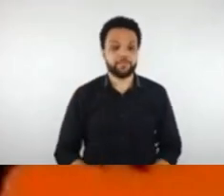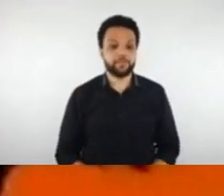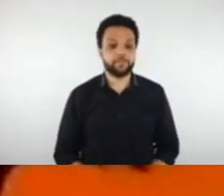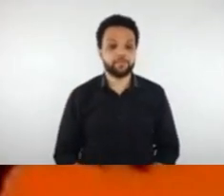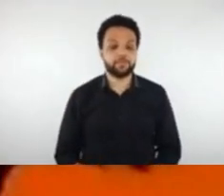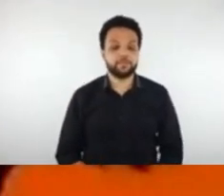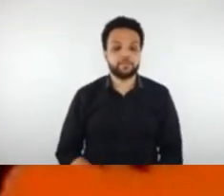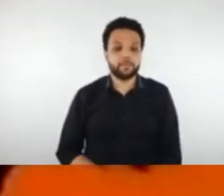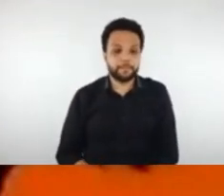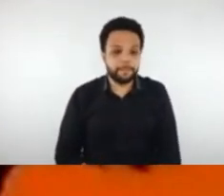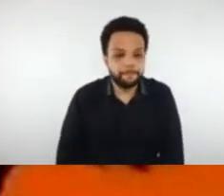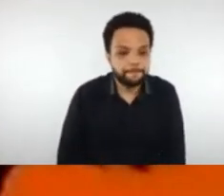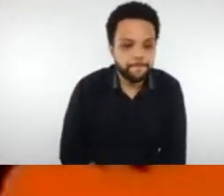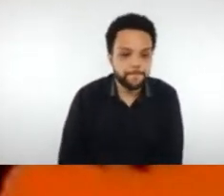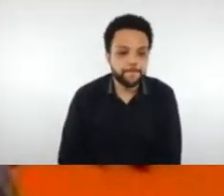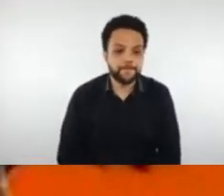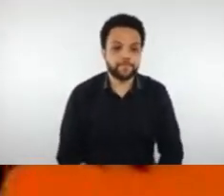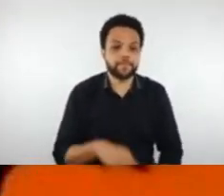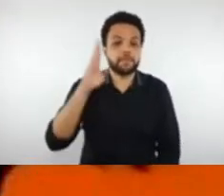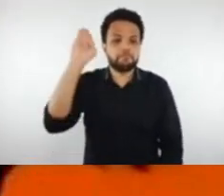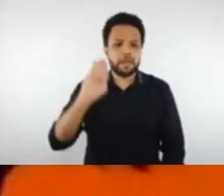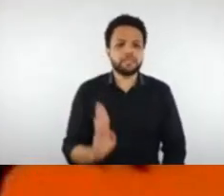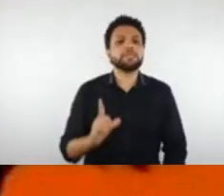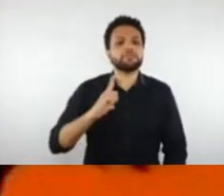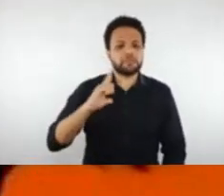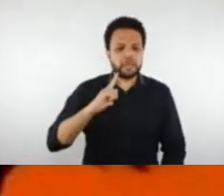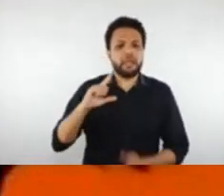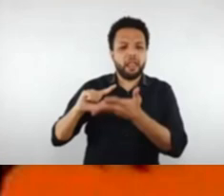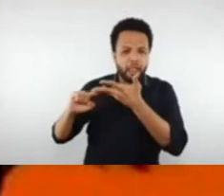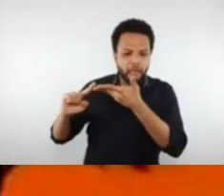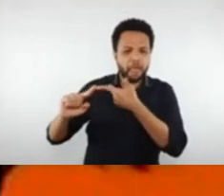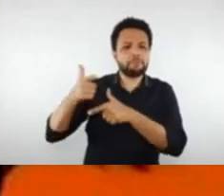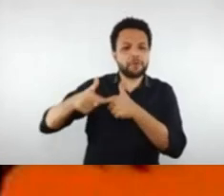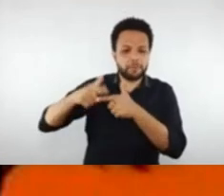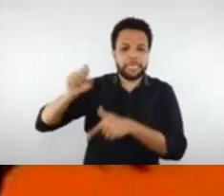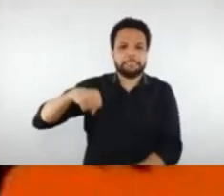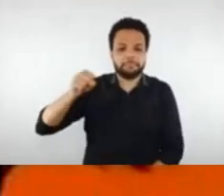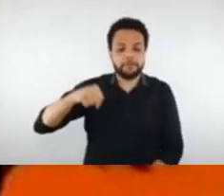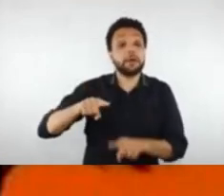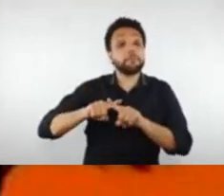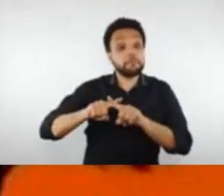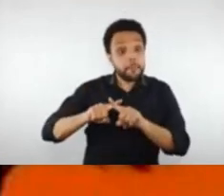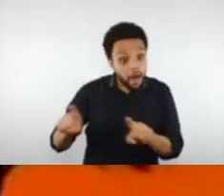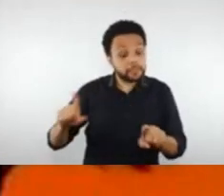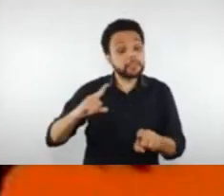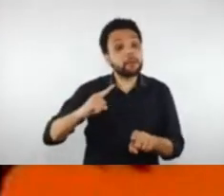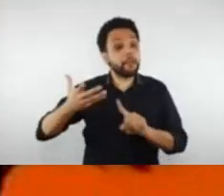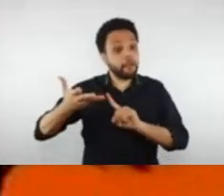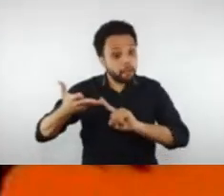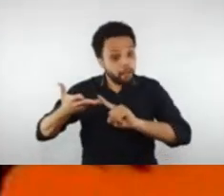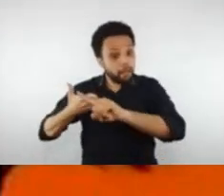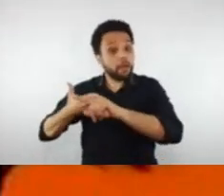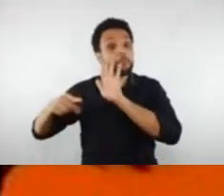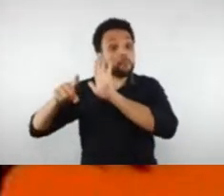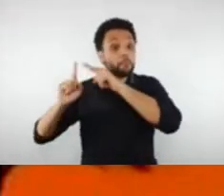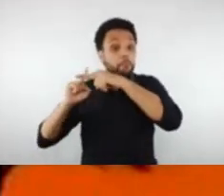O Brasil tem vários problemas, mas ele também tem vários ativos, e vários, né? Quando a gente olha o que